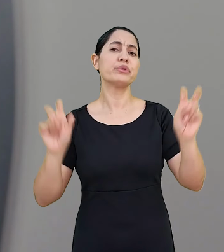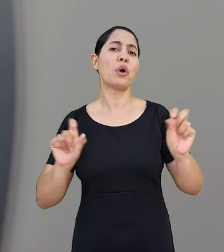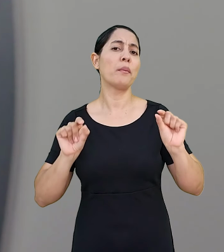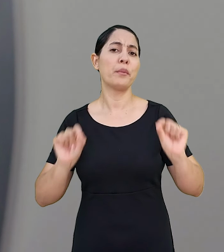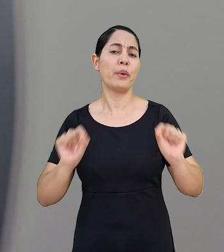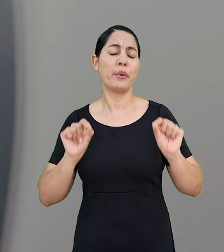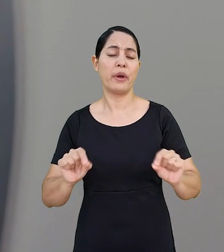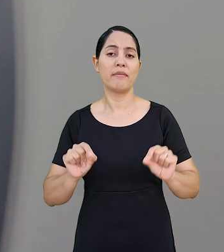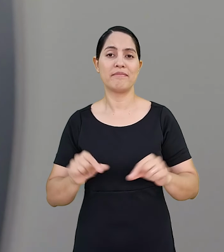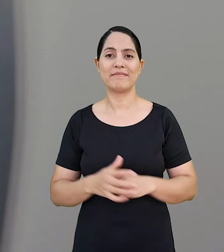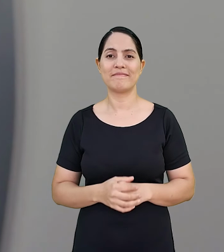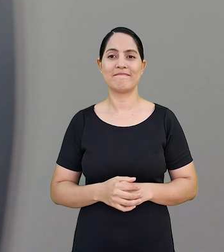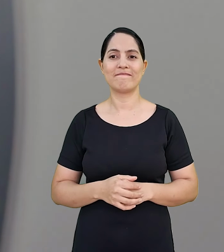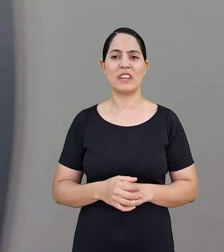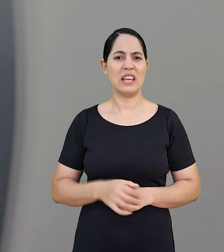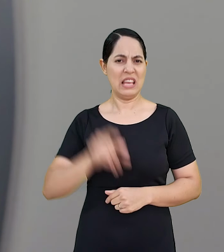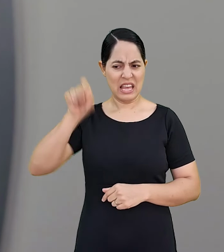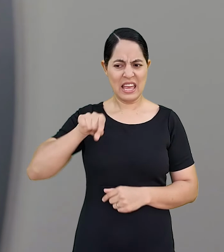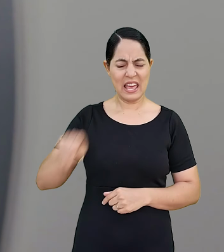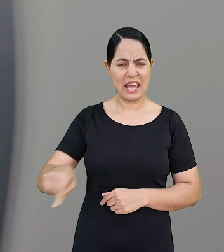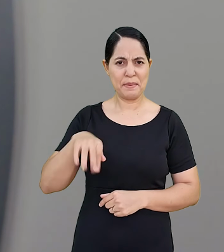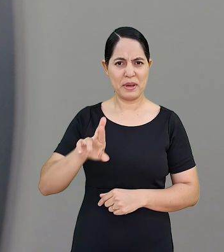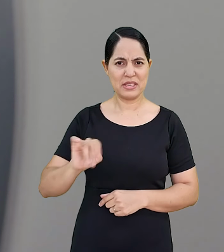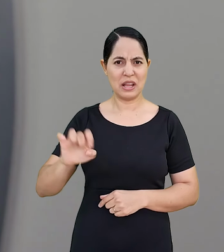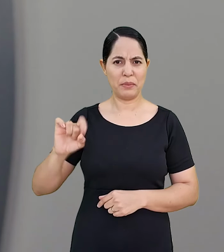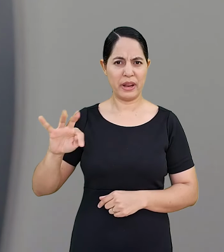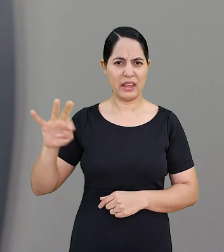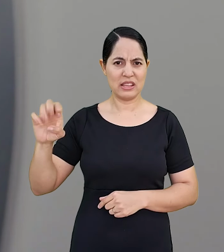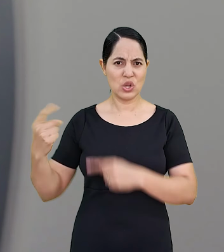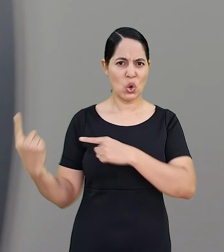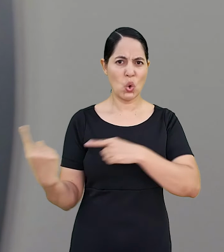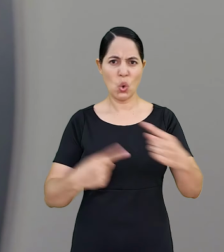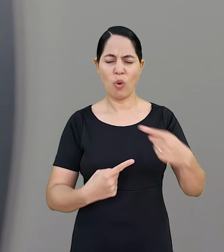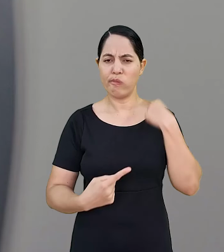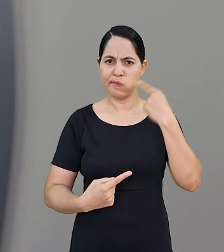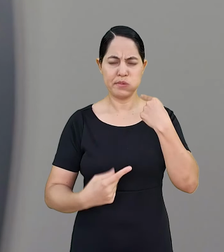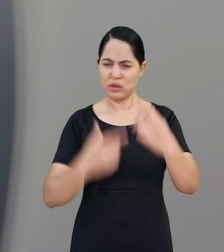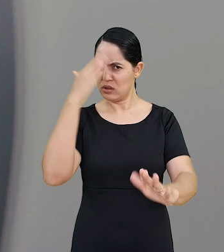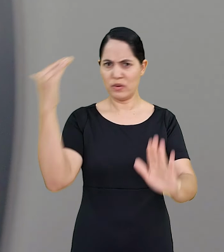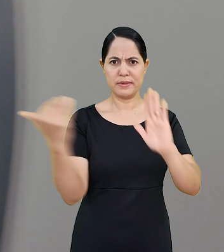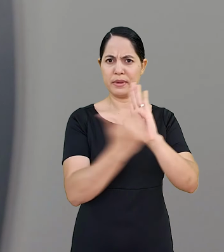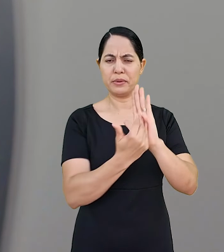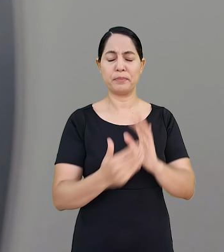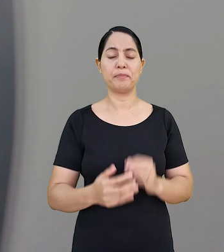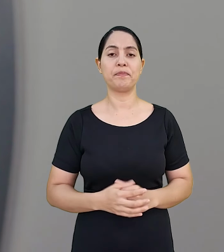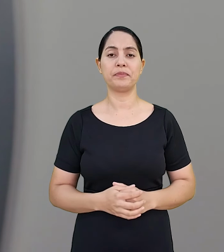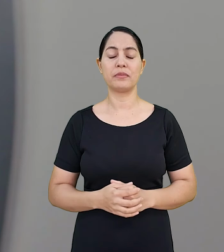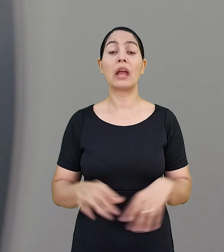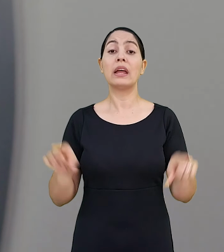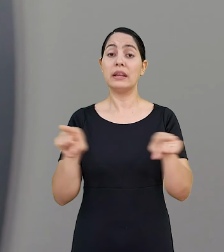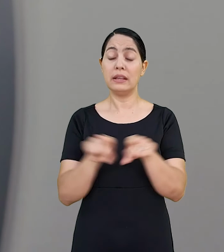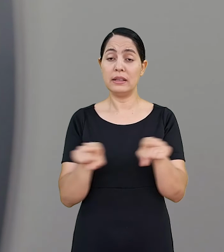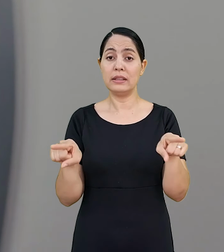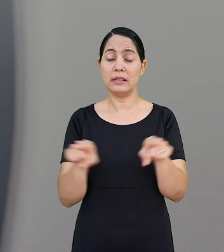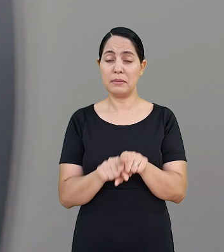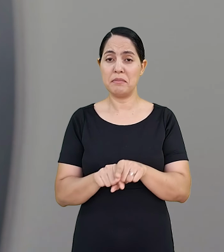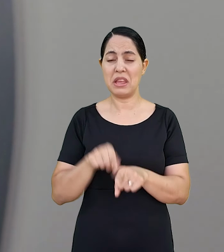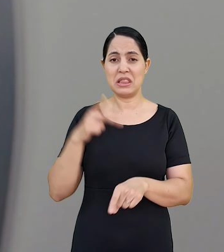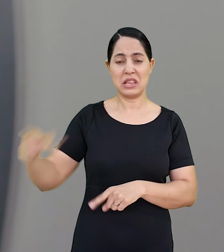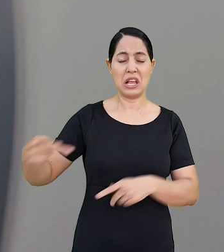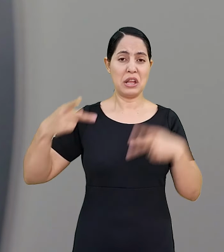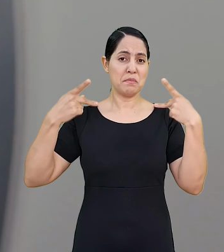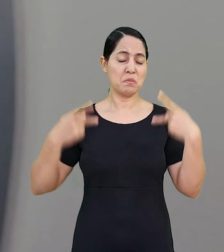especificamente a condutas do Dr. Marcelo Bretas contra a advocacia. E mais especificamente ainda,